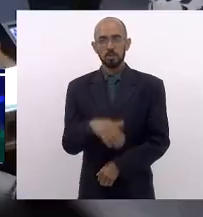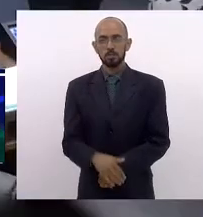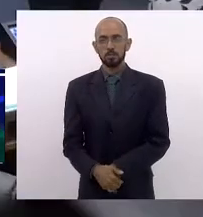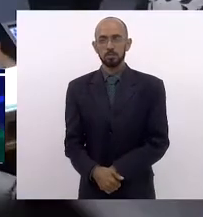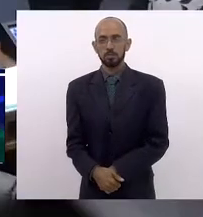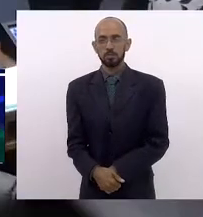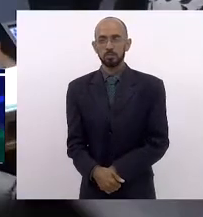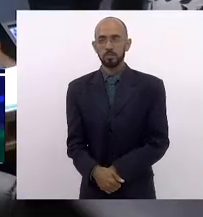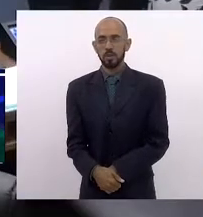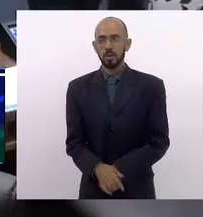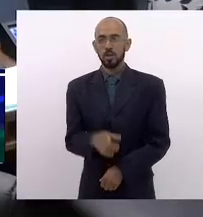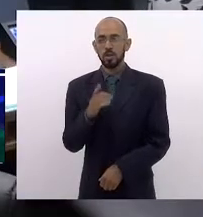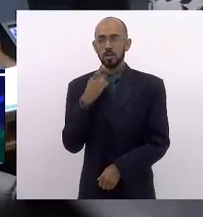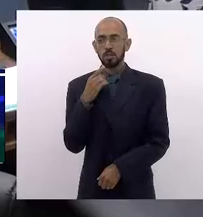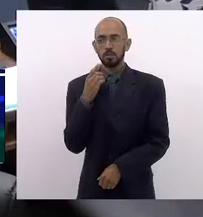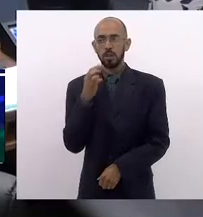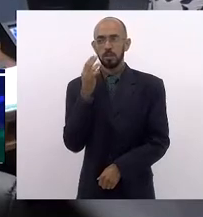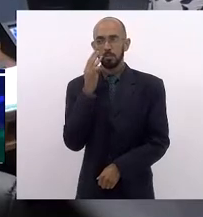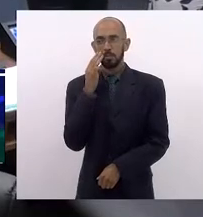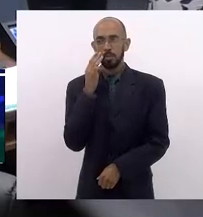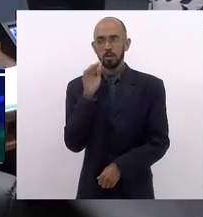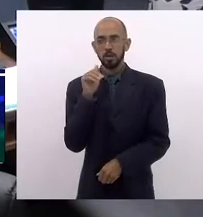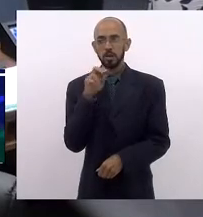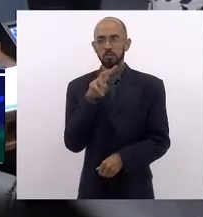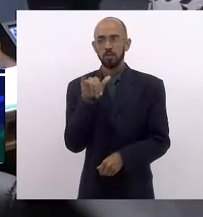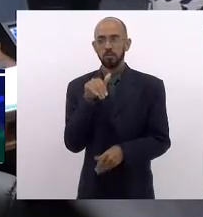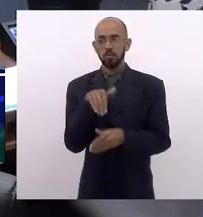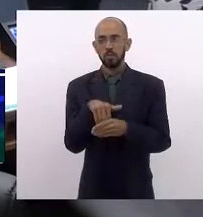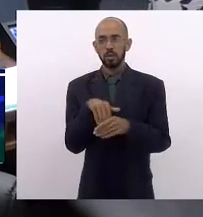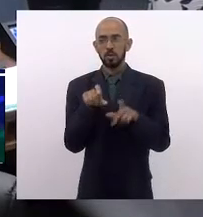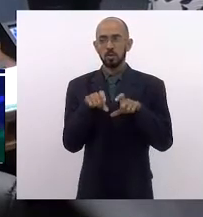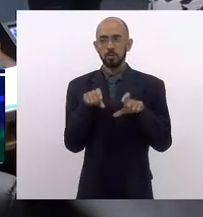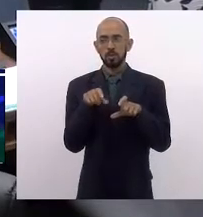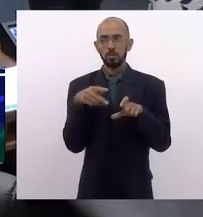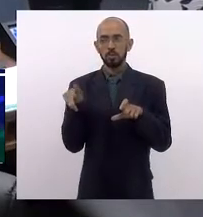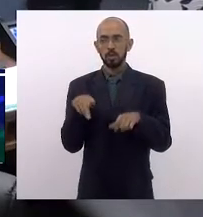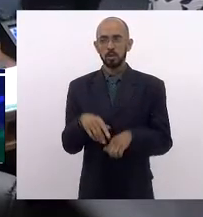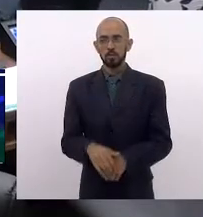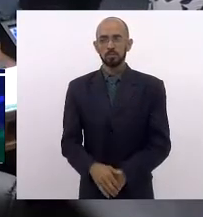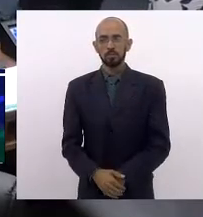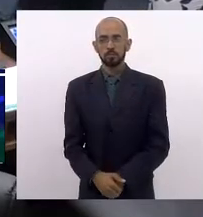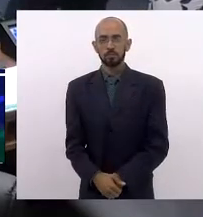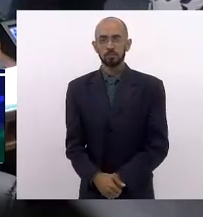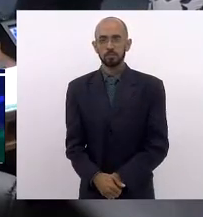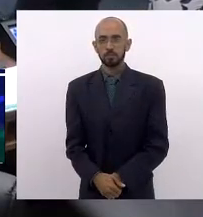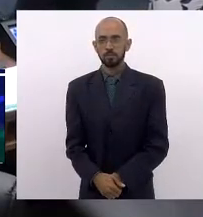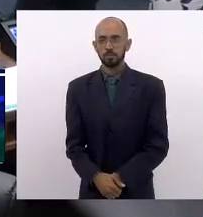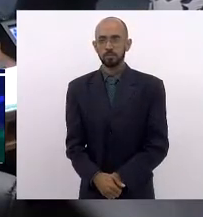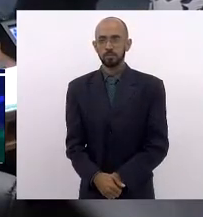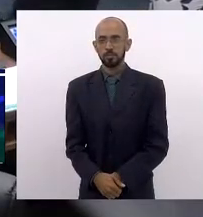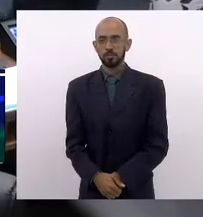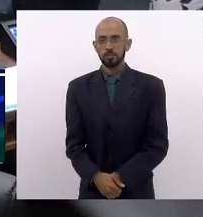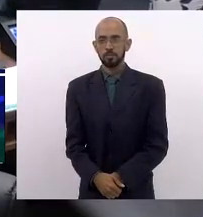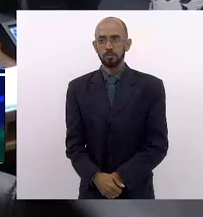o seu presente já está da Mônica vai voltar lá do computador dela G1